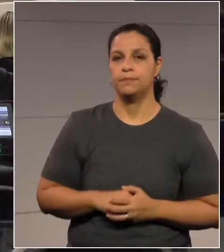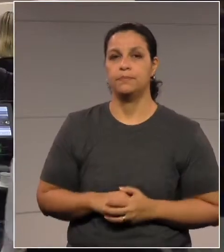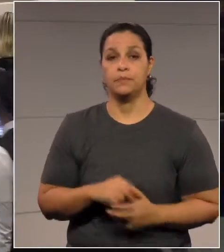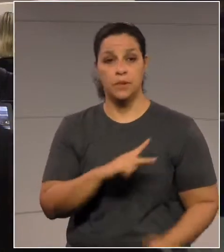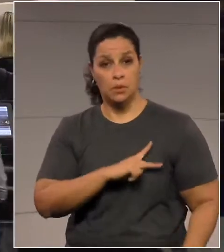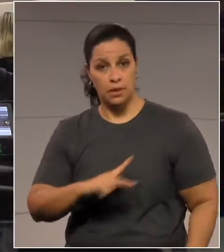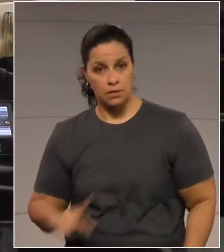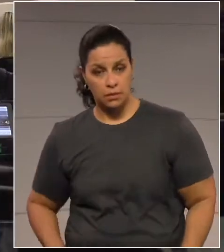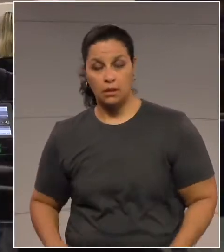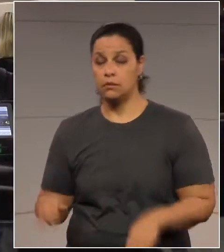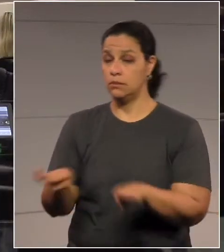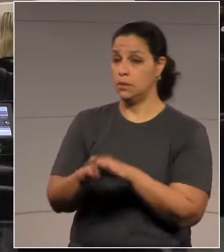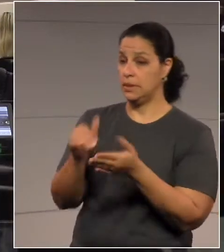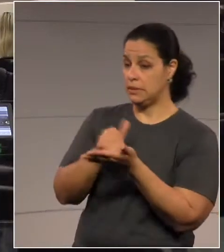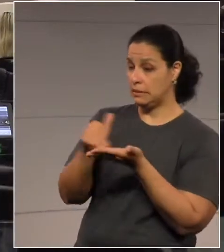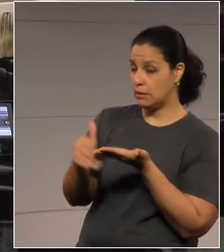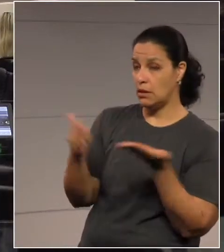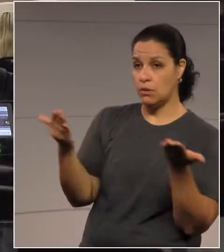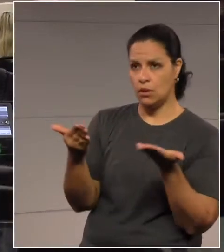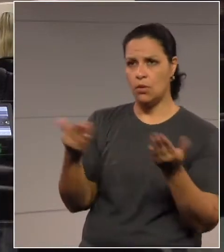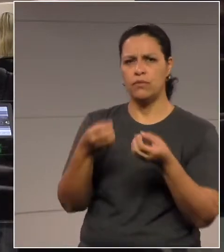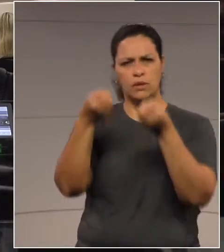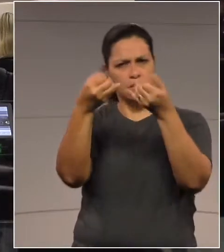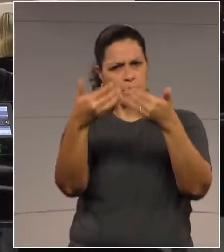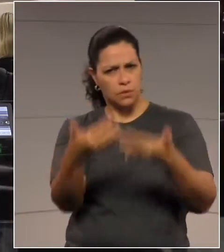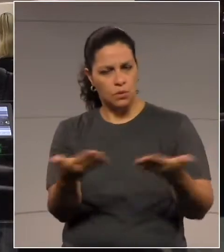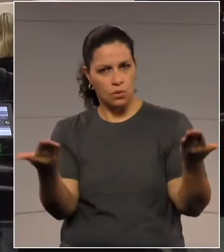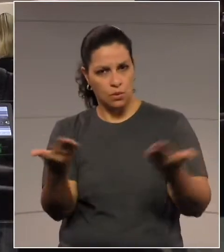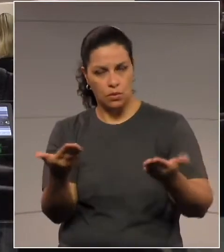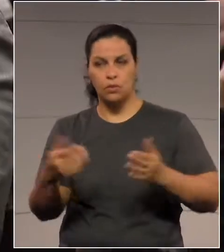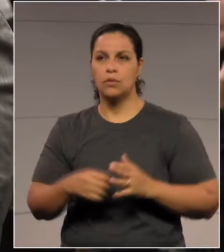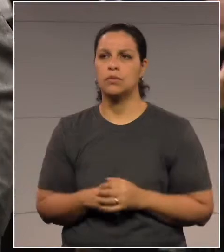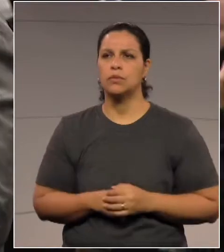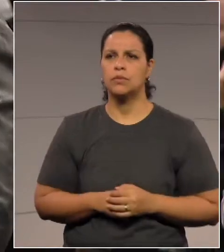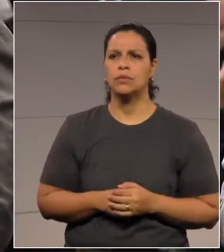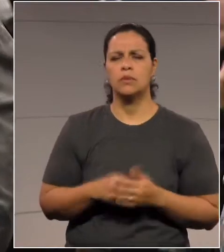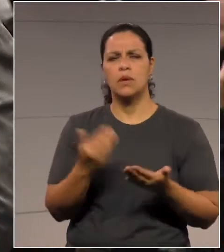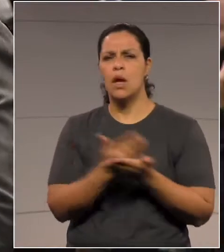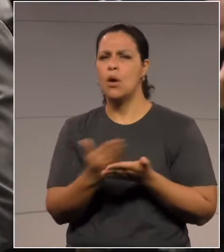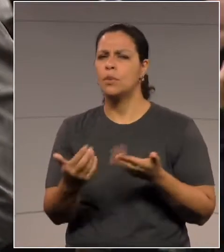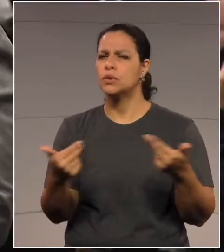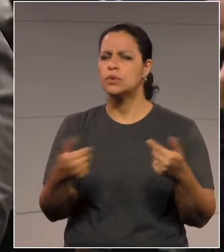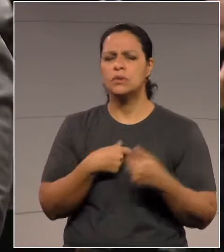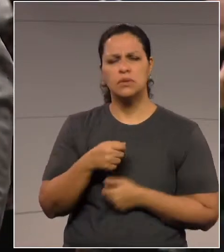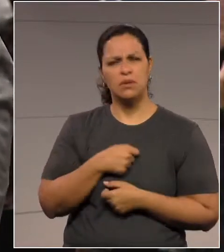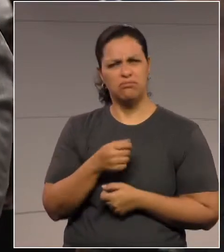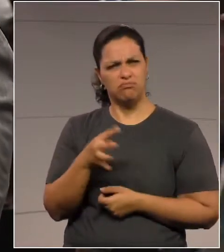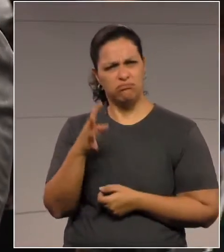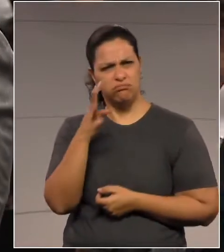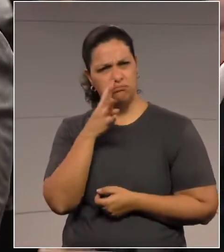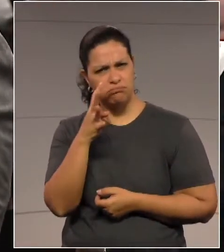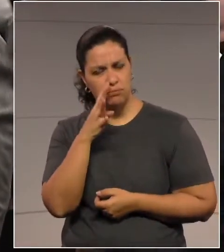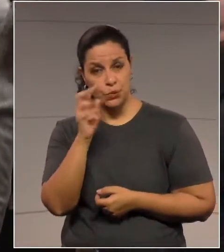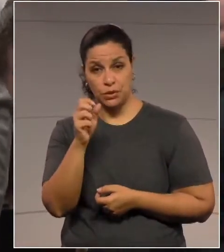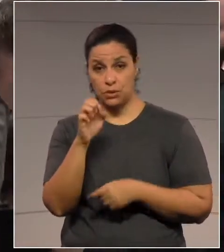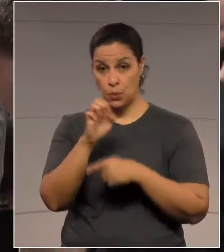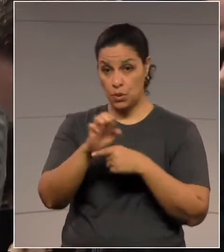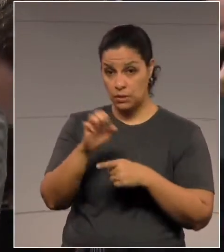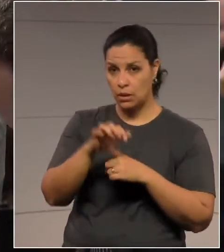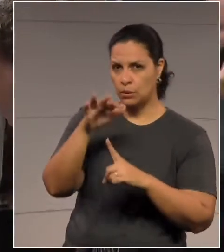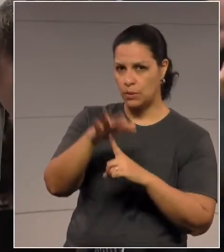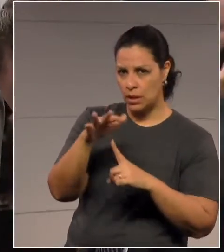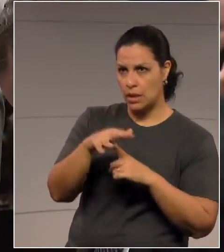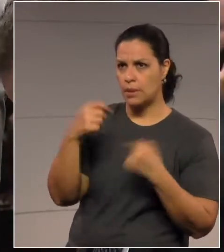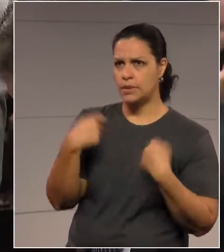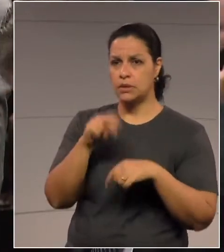Presidente, secretário Renê, na sua explanação, algumas coisas me chamam a atenção. Um Estado que tem que cuidar